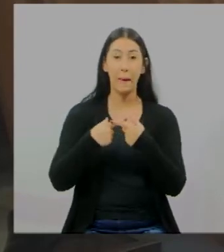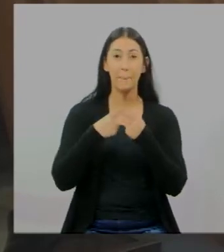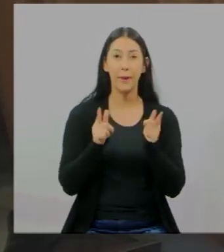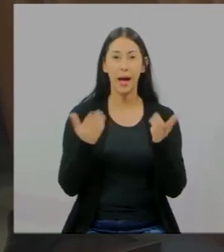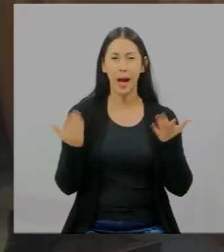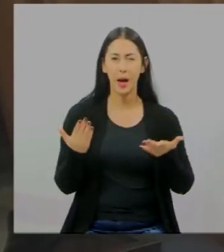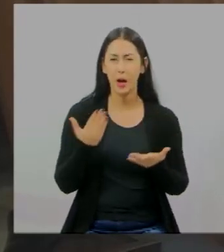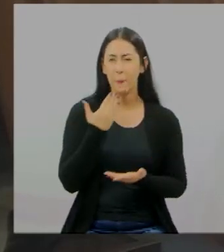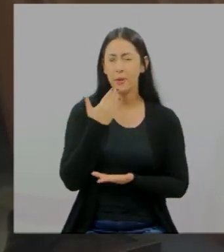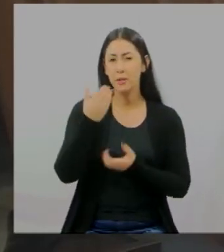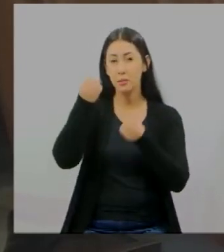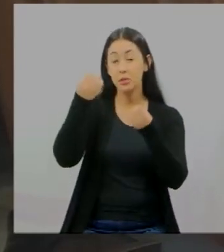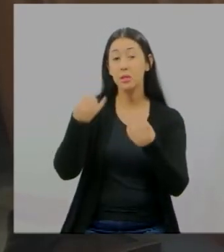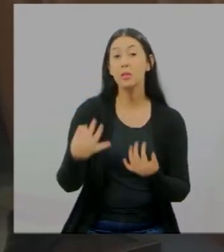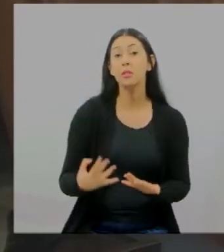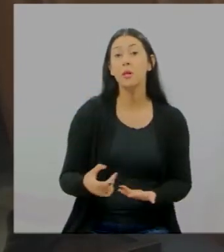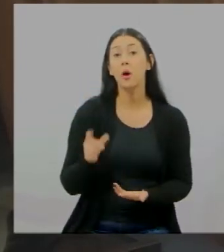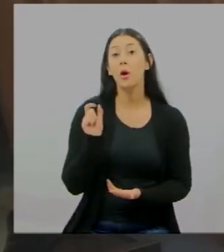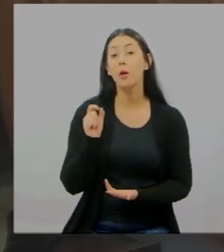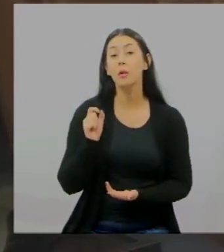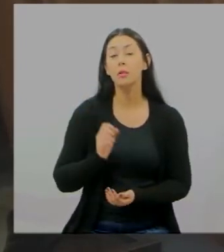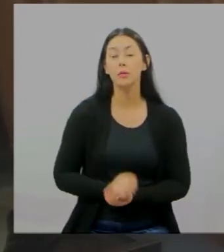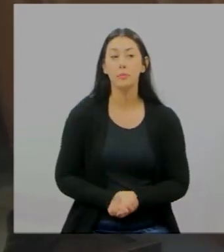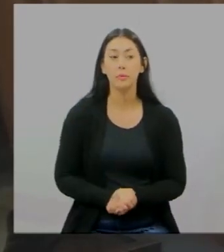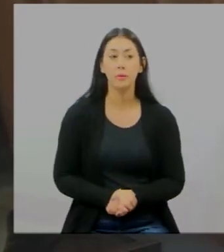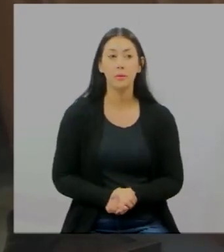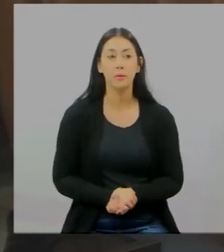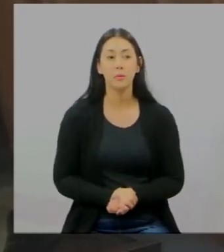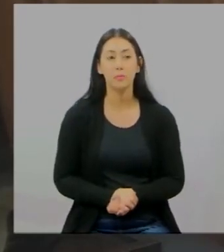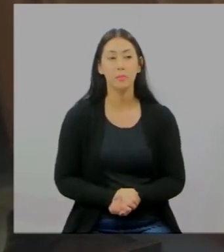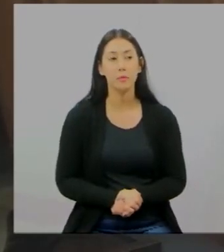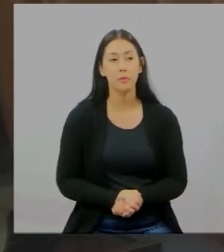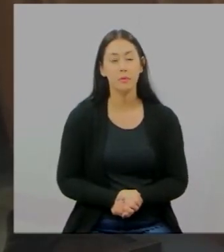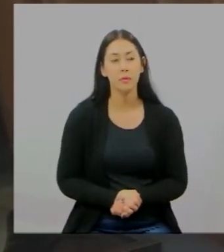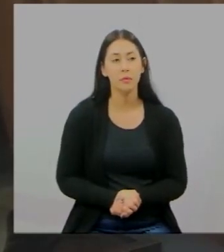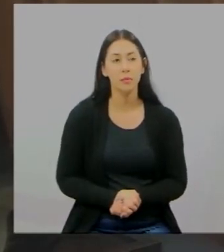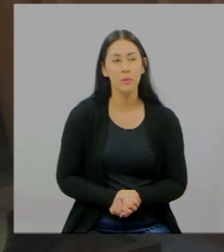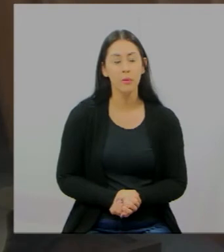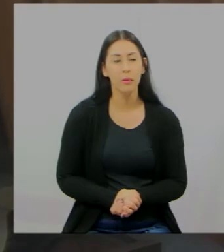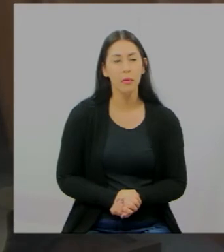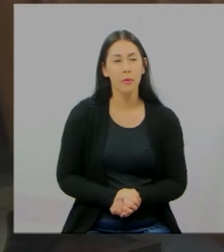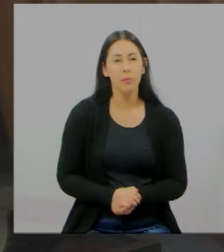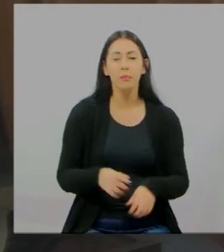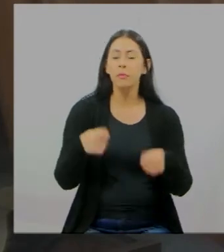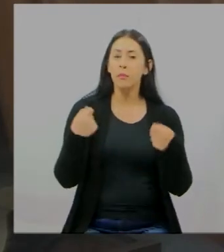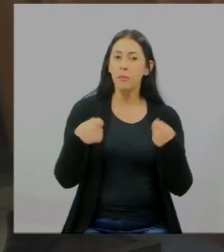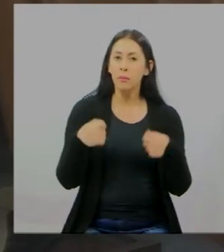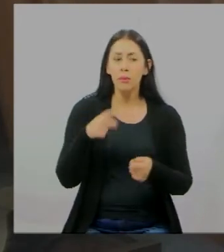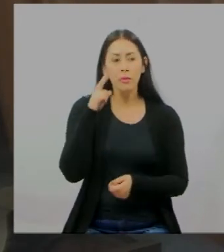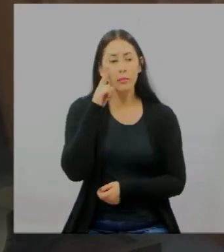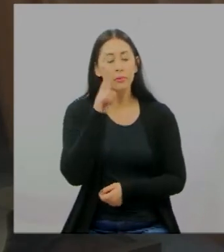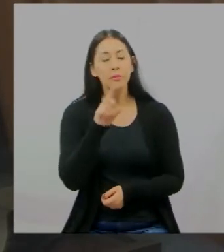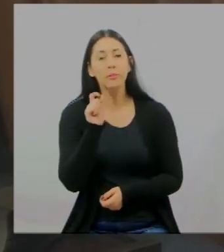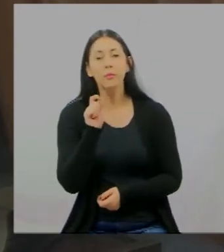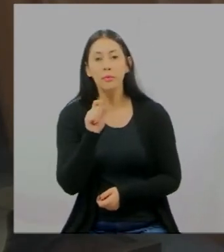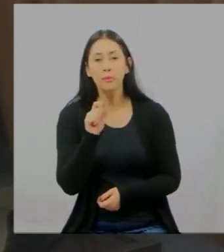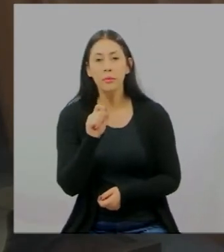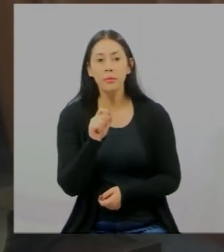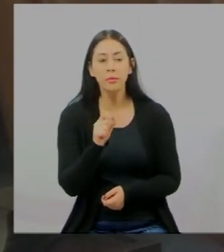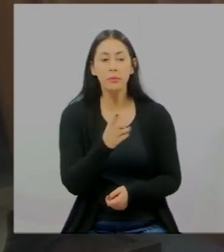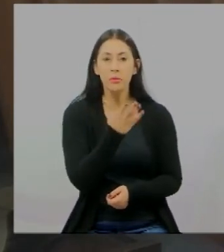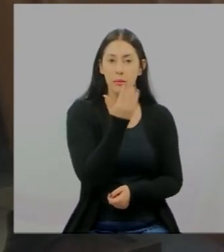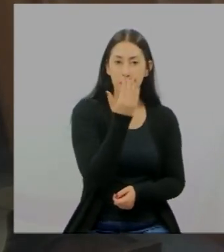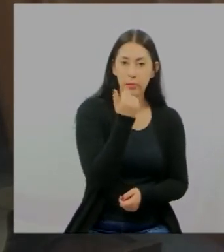informação especial é para que se veja também como cultura a gastronomia,